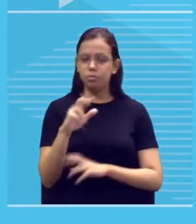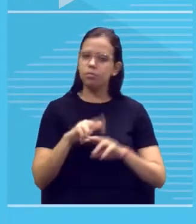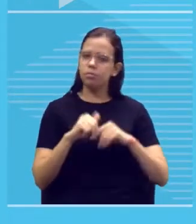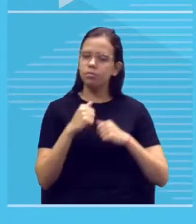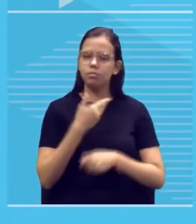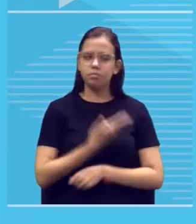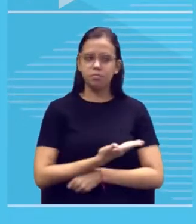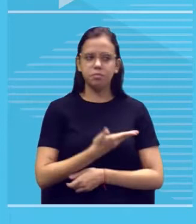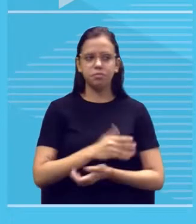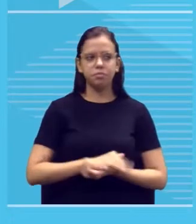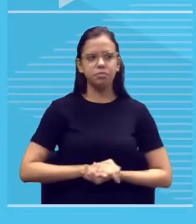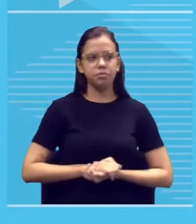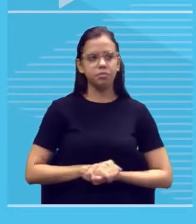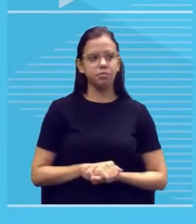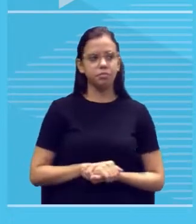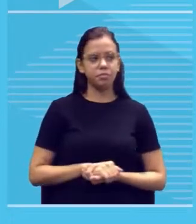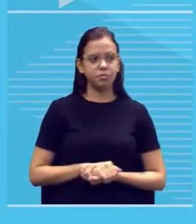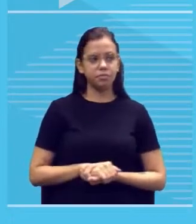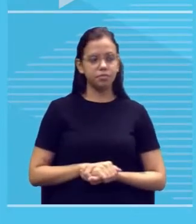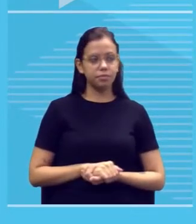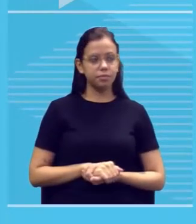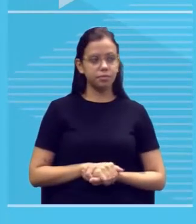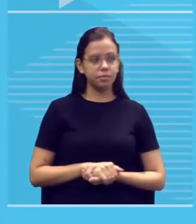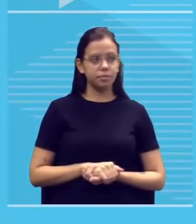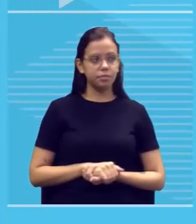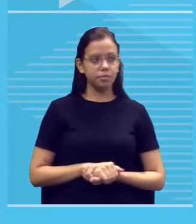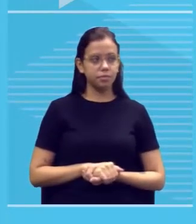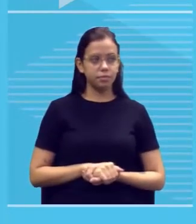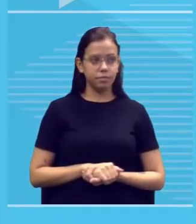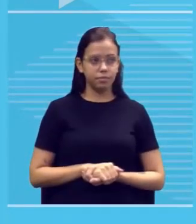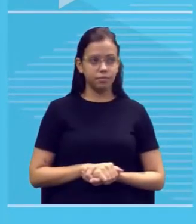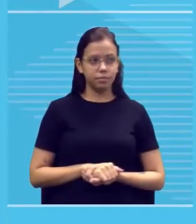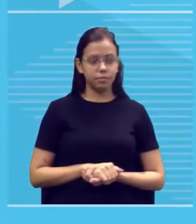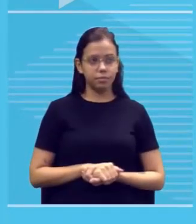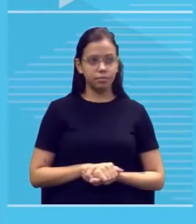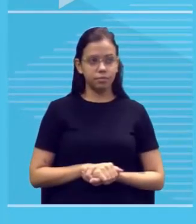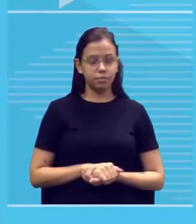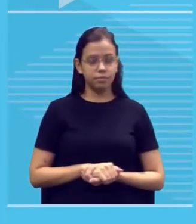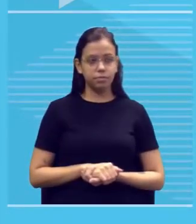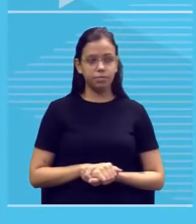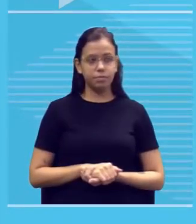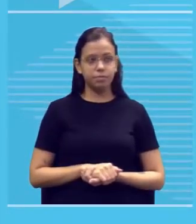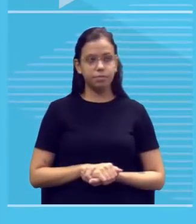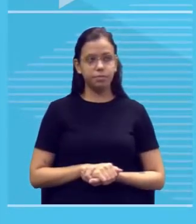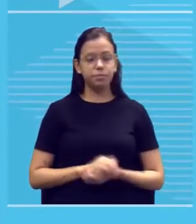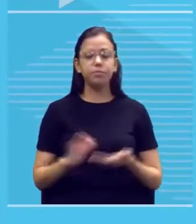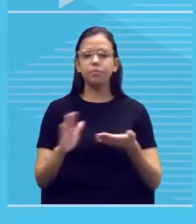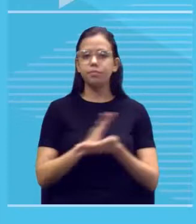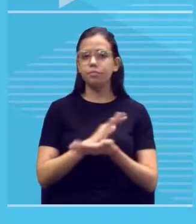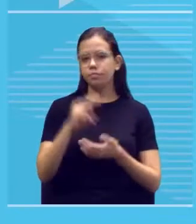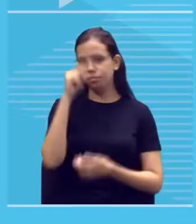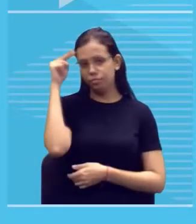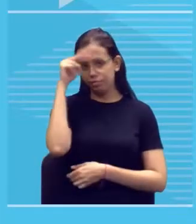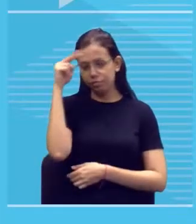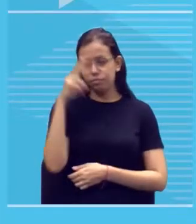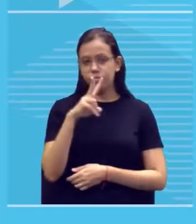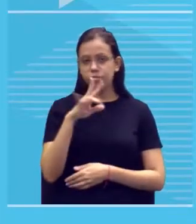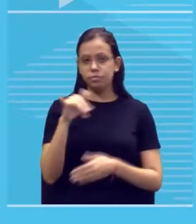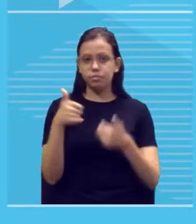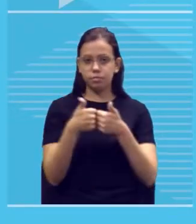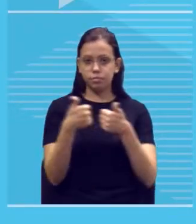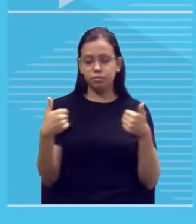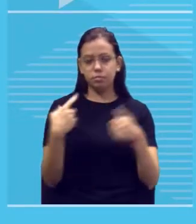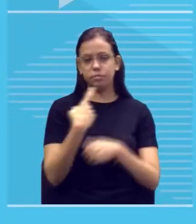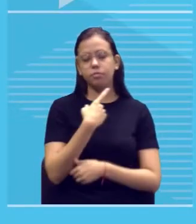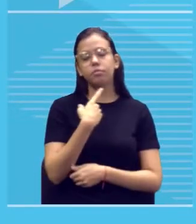Este é o Bertoldo brecha vamos lá alguns historiadores vão dividir o trabalho